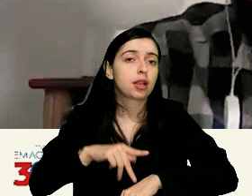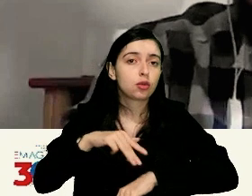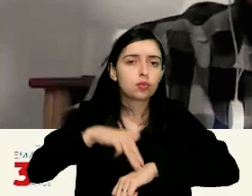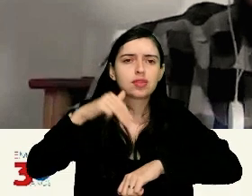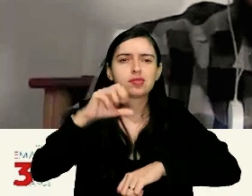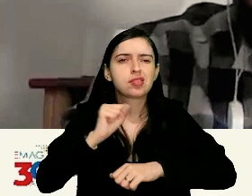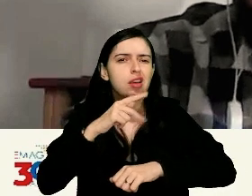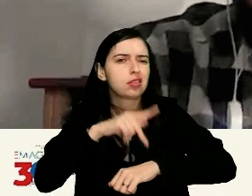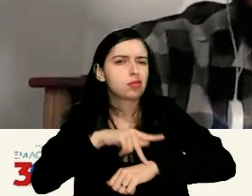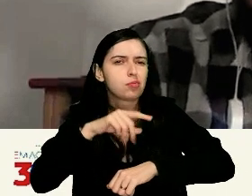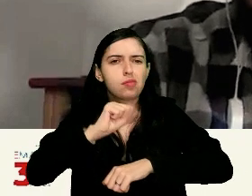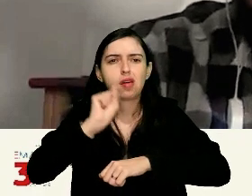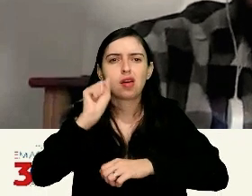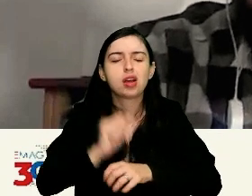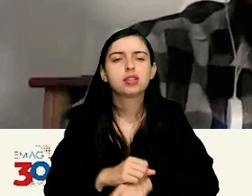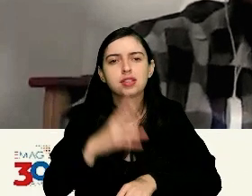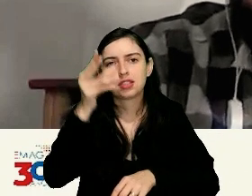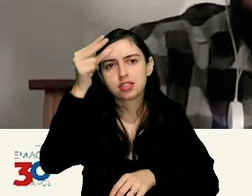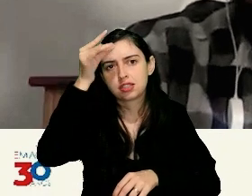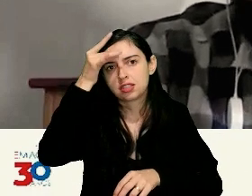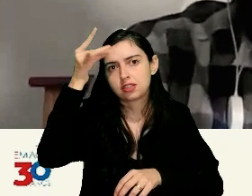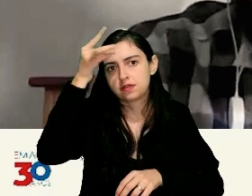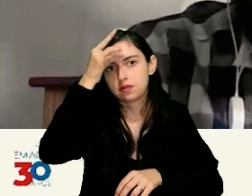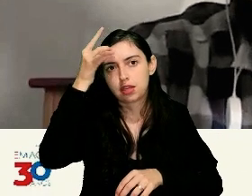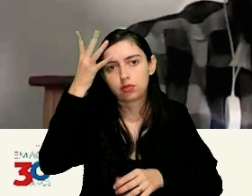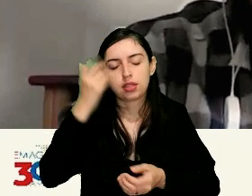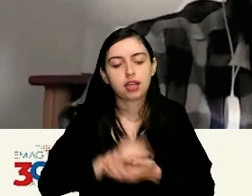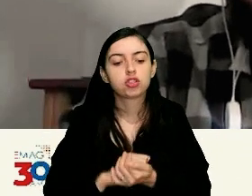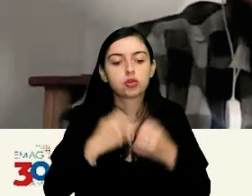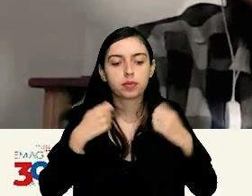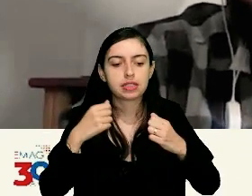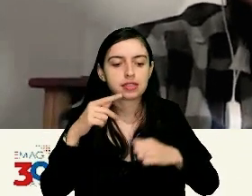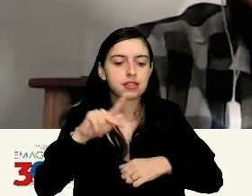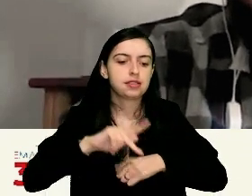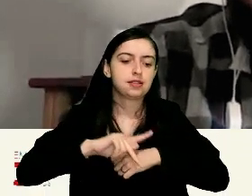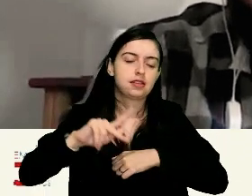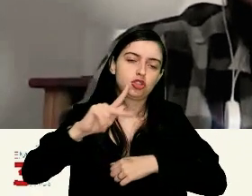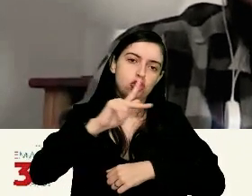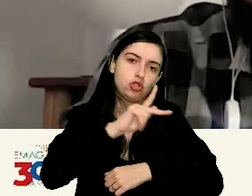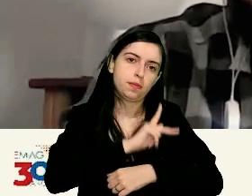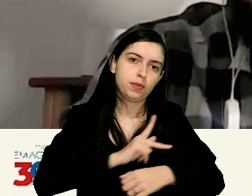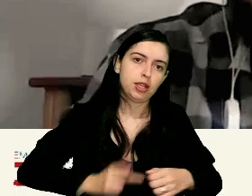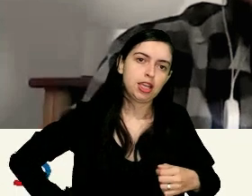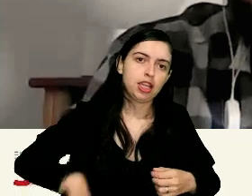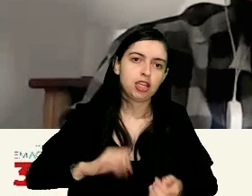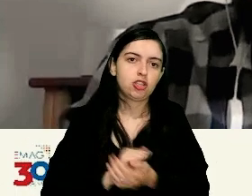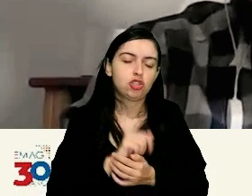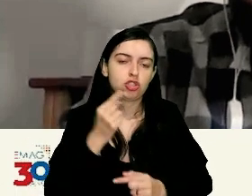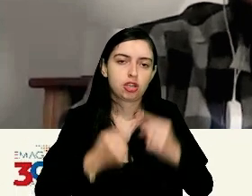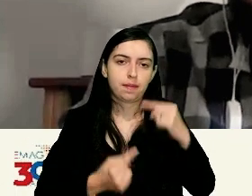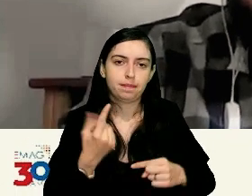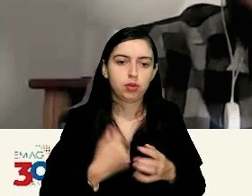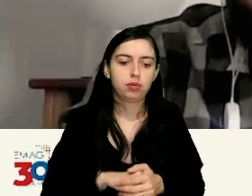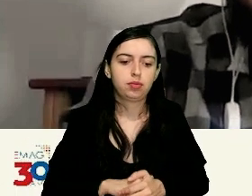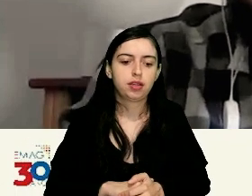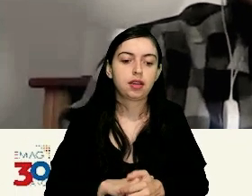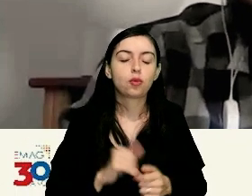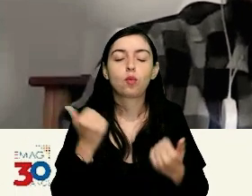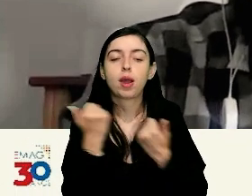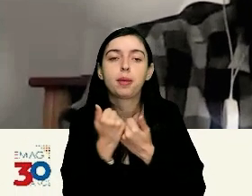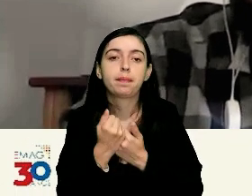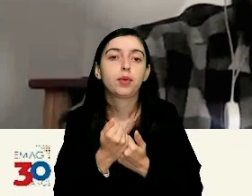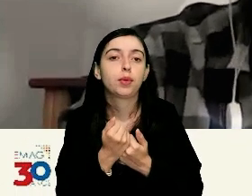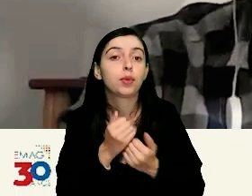políticas públicas, precisa de organização da sociedade civil e precisa do apoio da iniciativa privada, assim. Eu acho que é esse para a